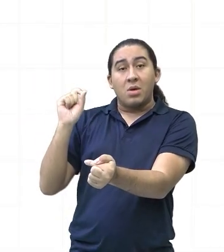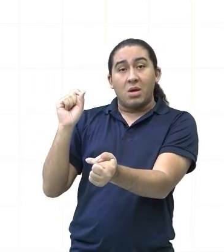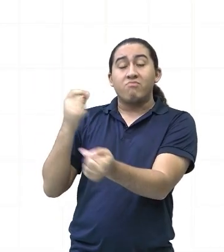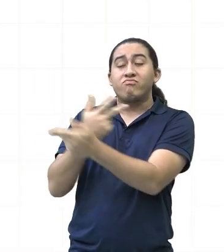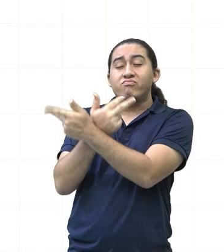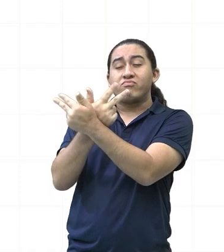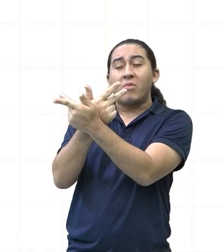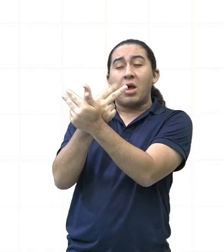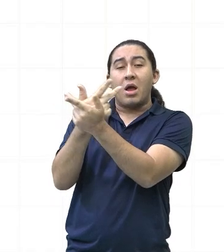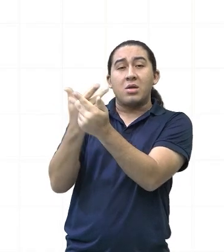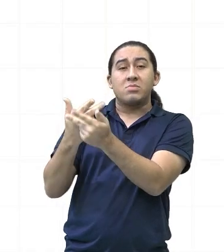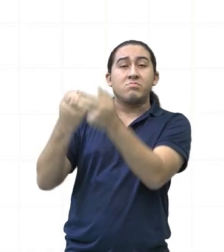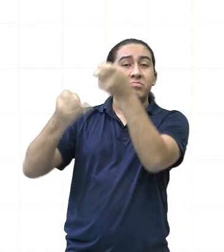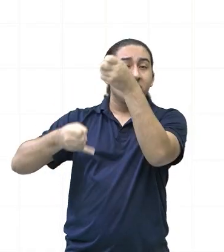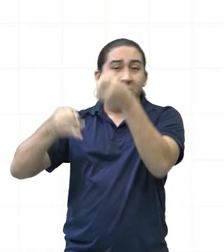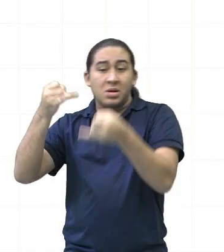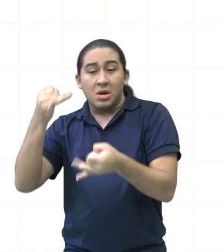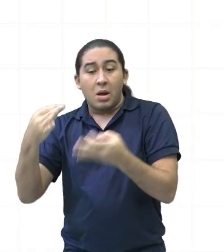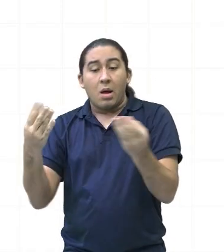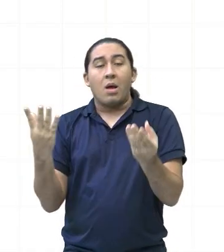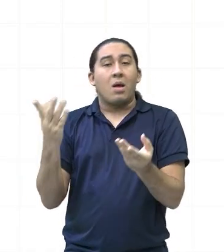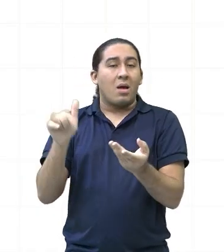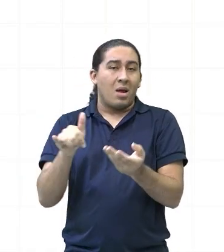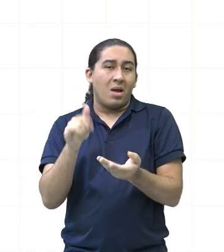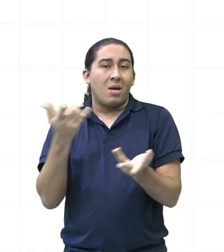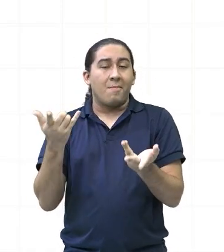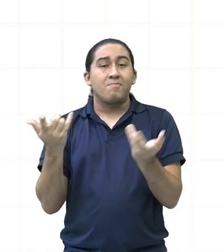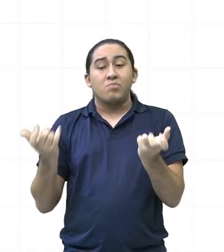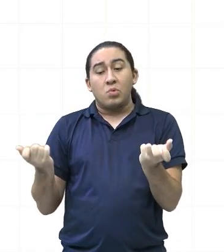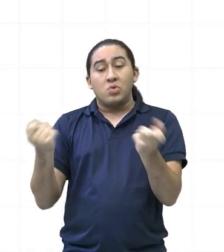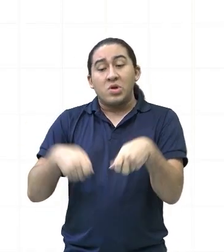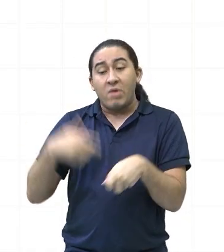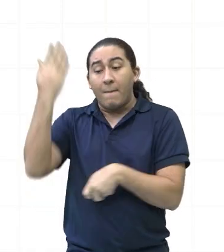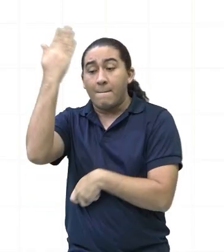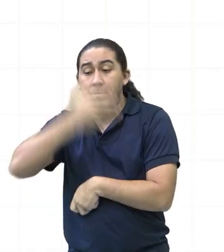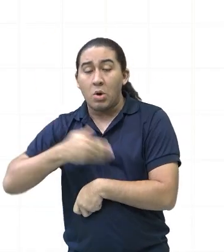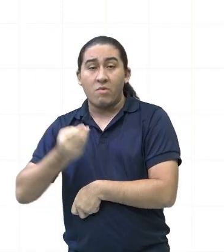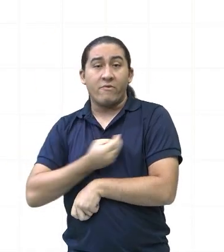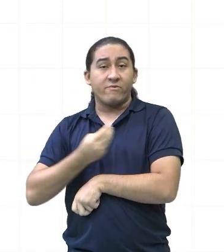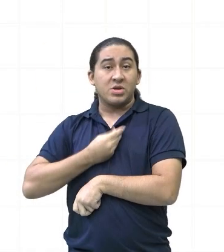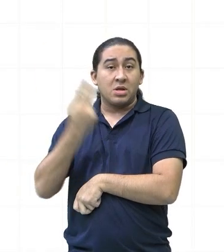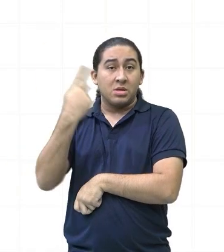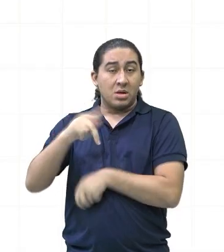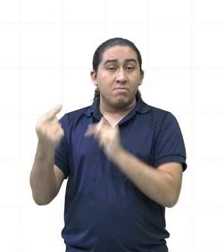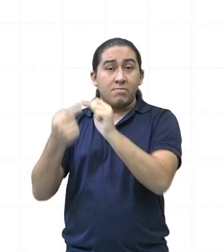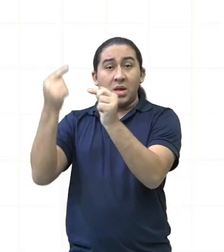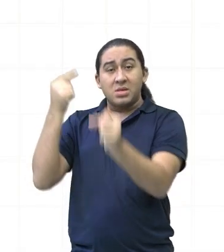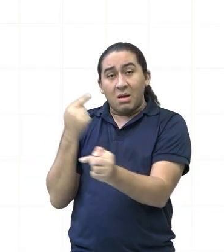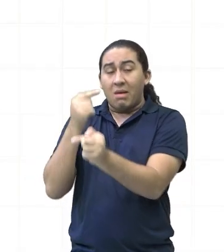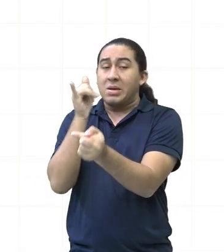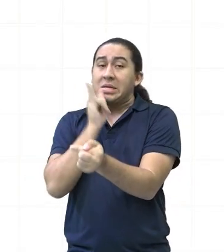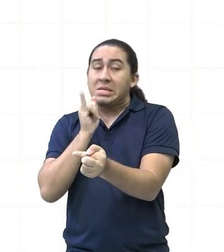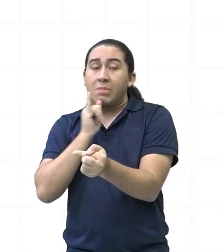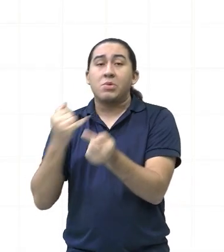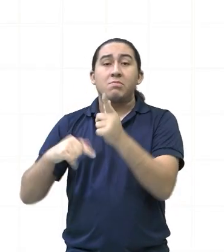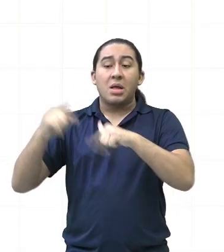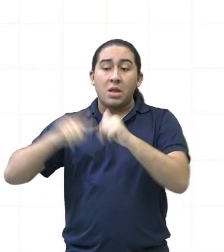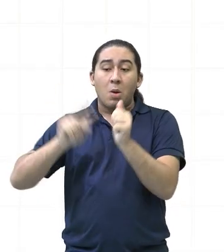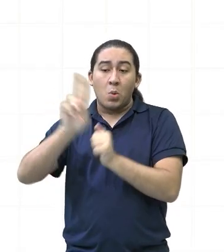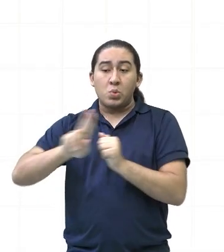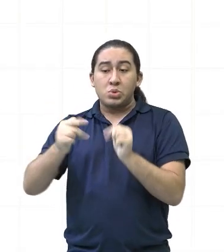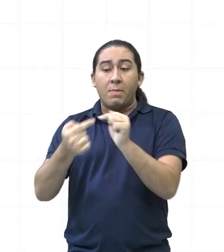de sua existência, como restos de construções, objetos de uso doméstico,